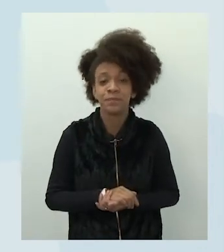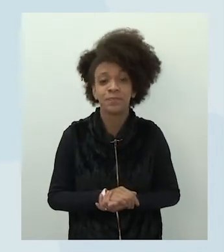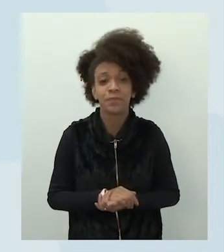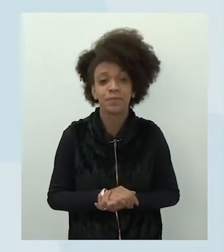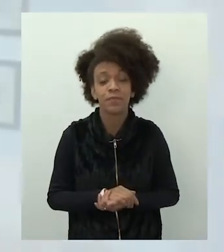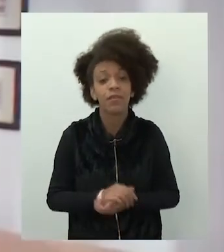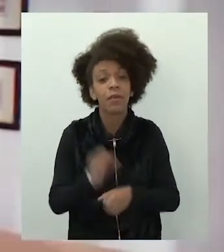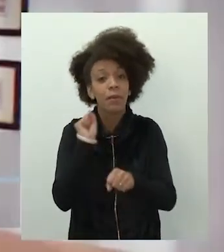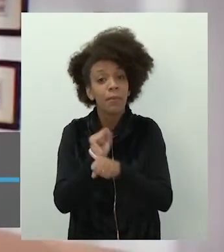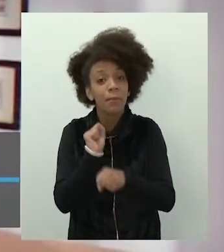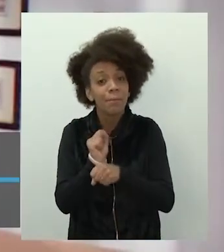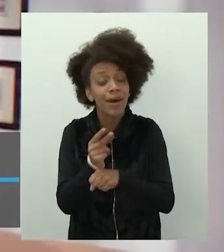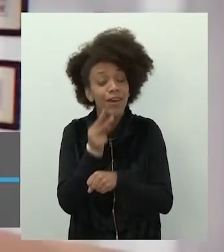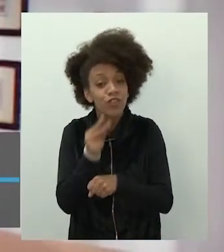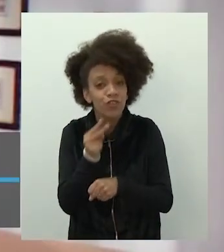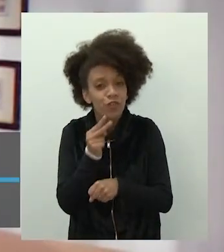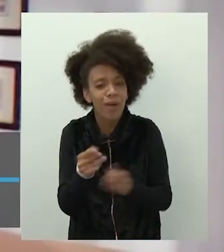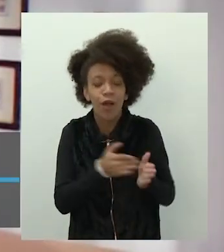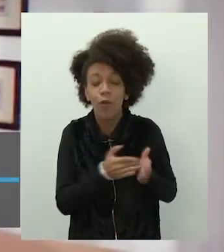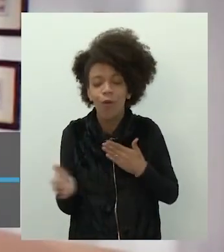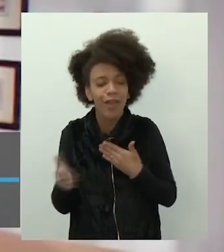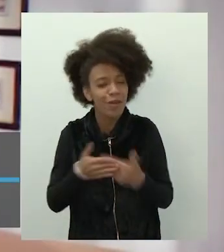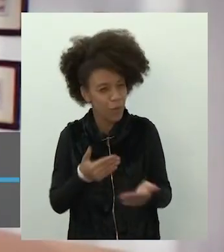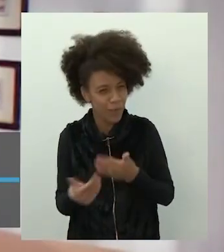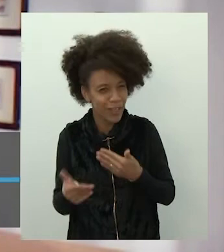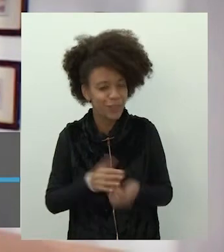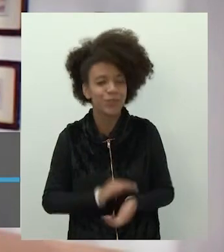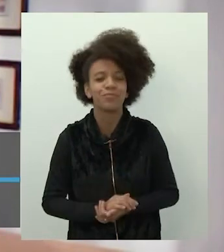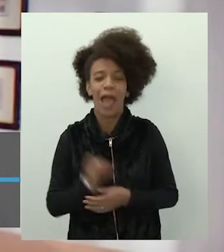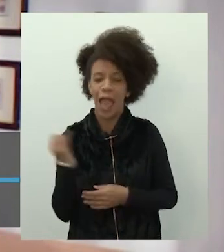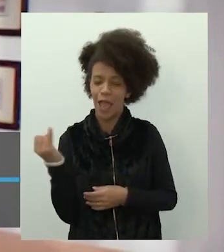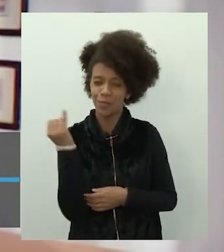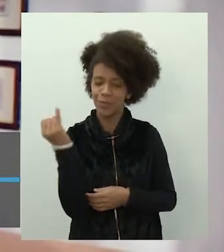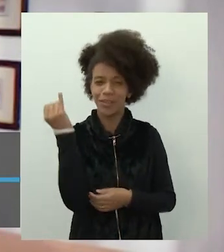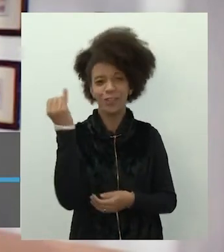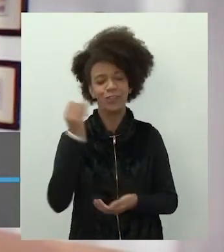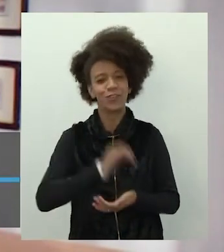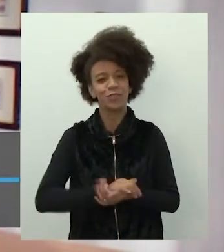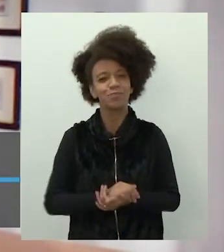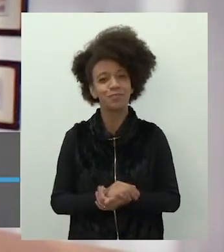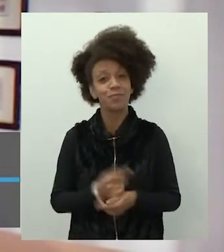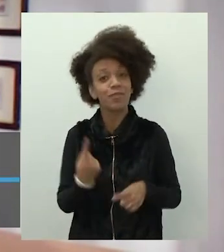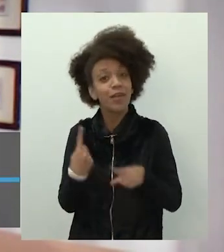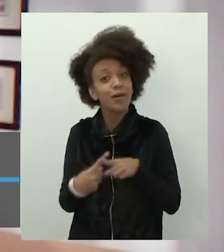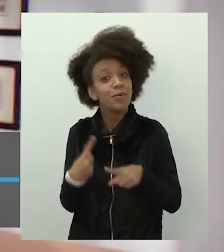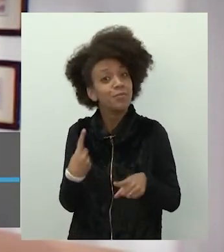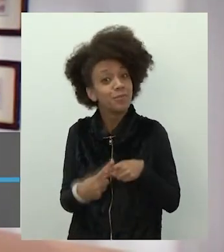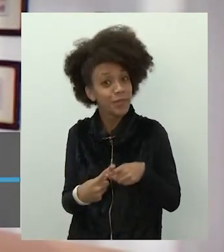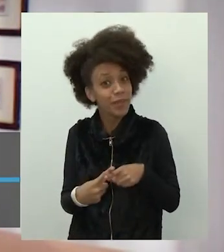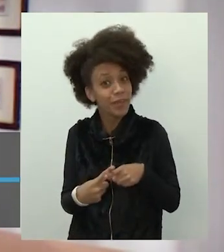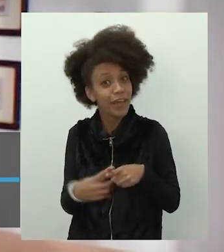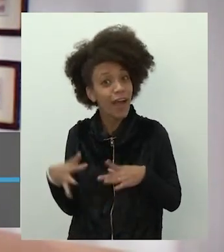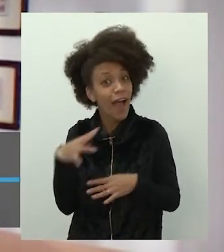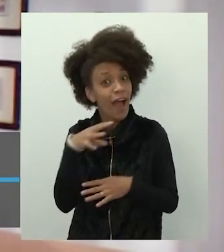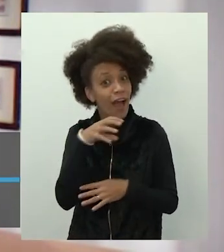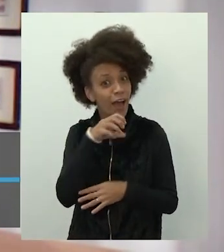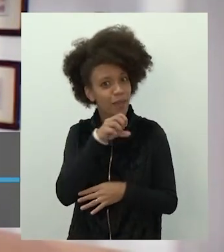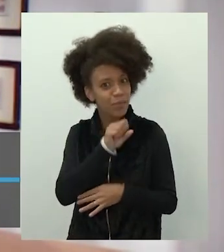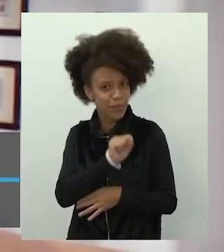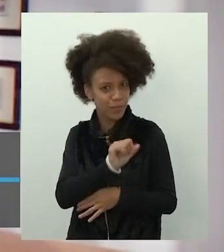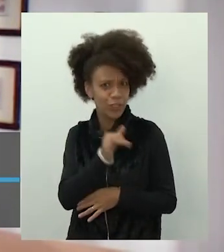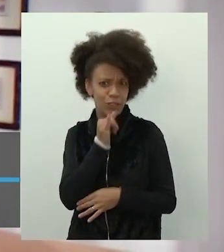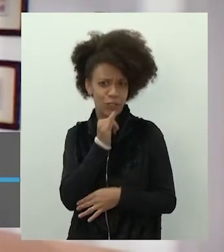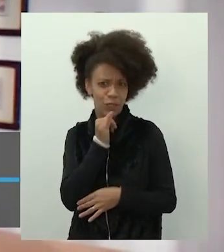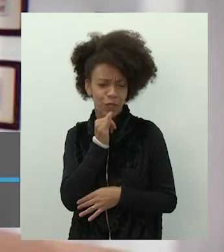Parar de fumar a qualquer momento vale a pena. Porque rapidamente... por